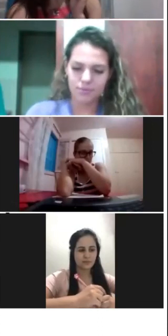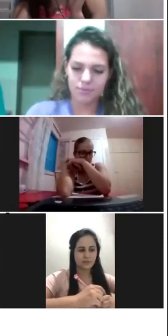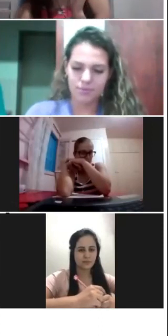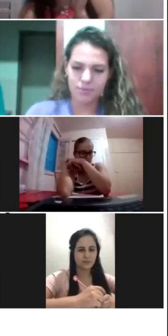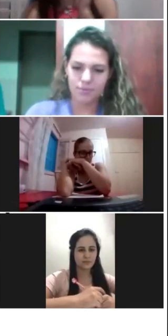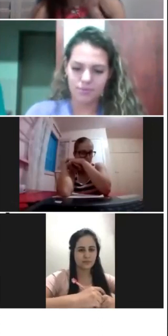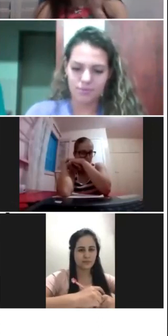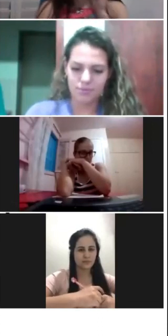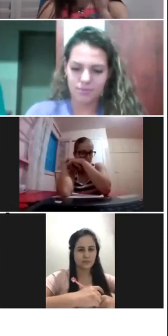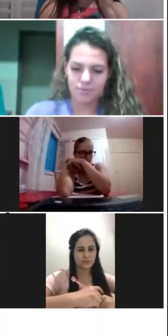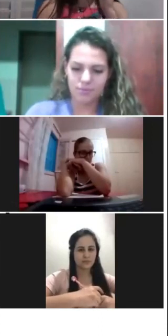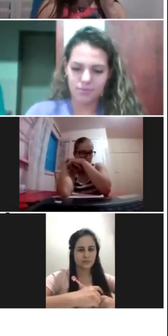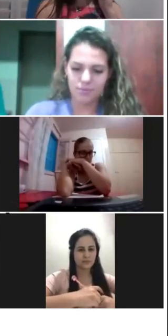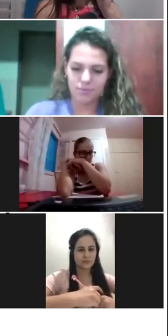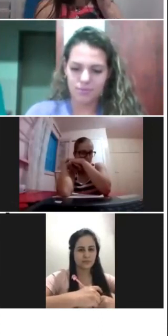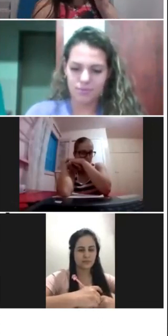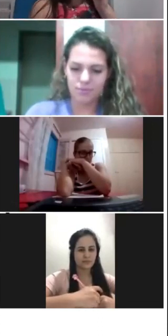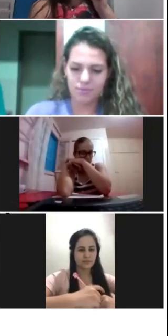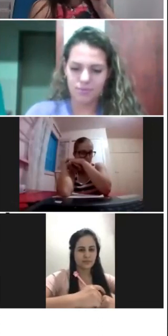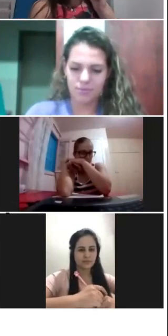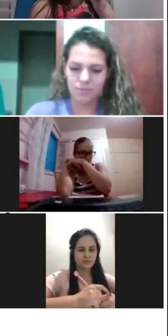não precisa explicar o porquê, né?